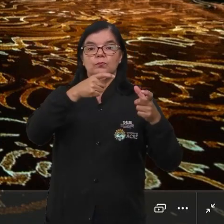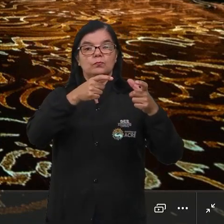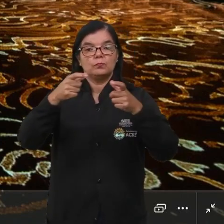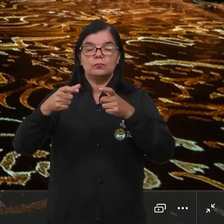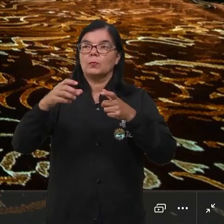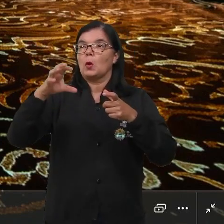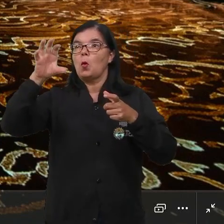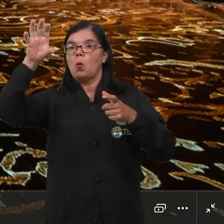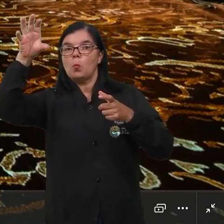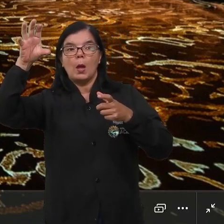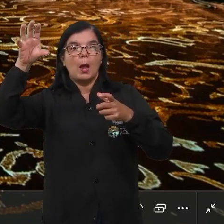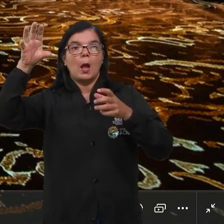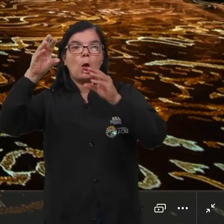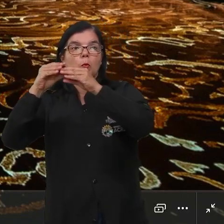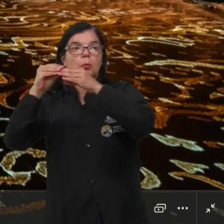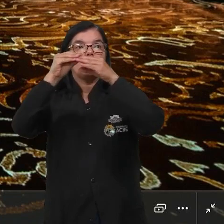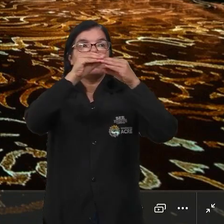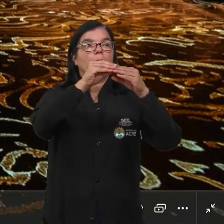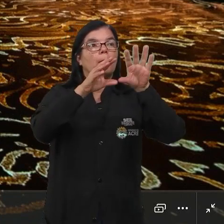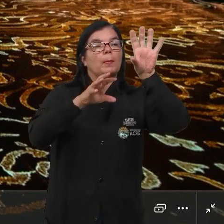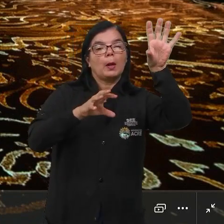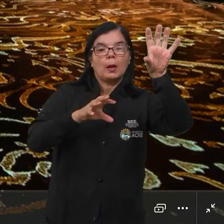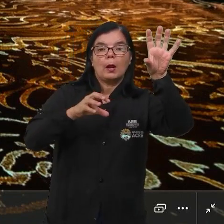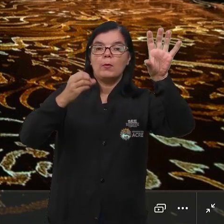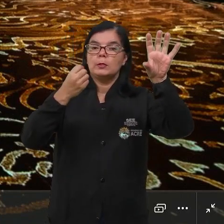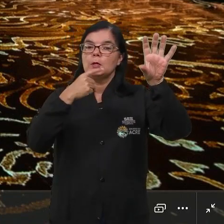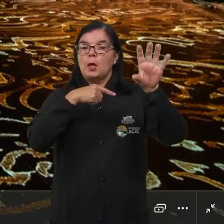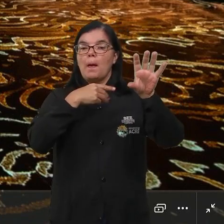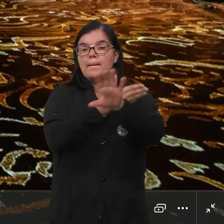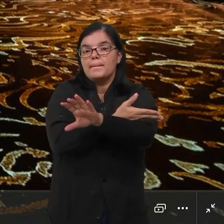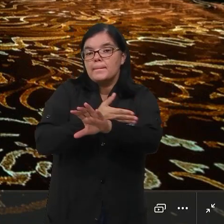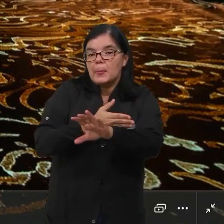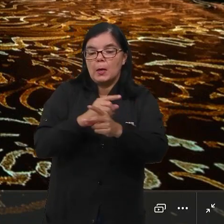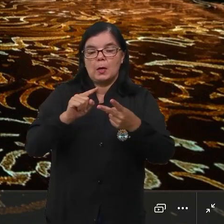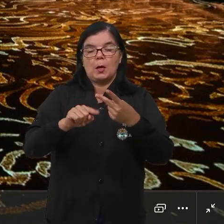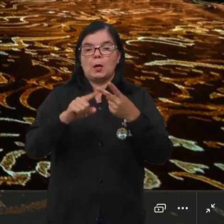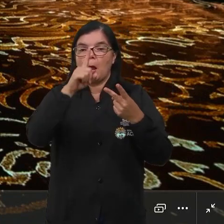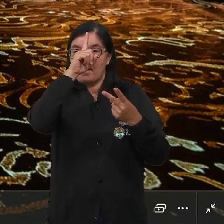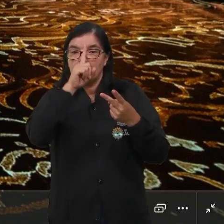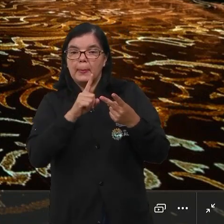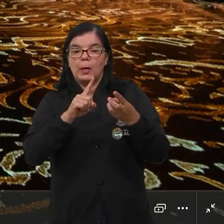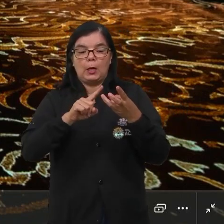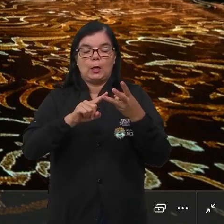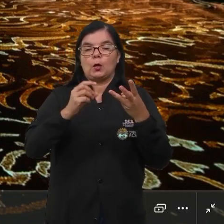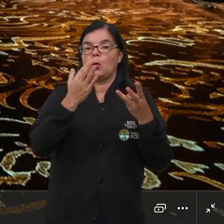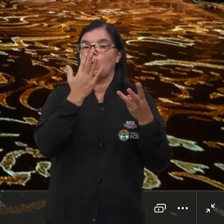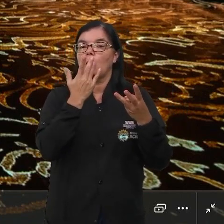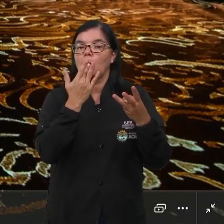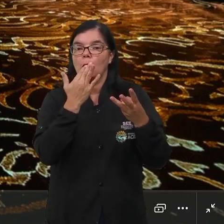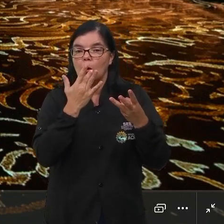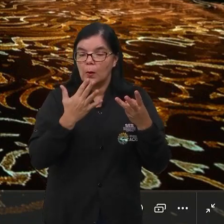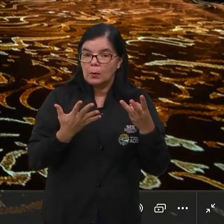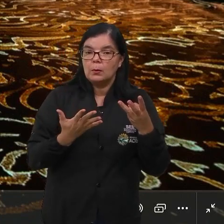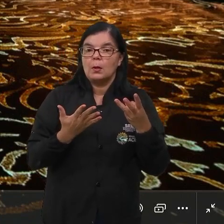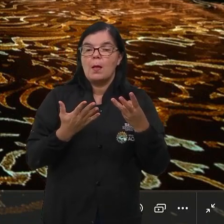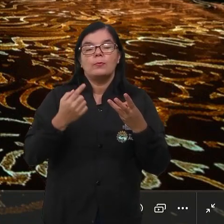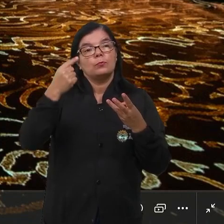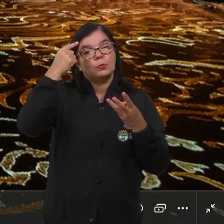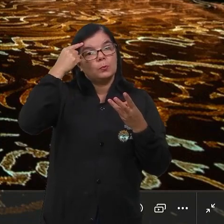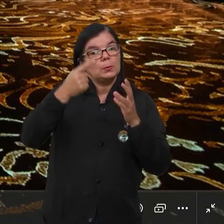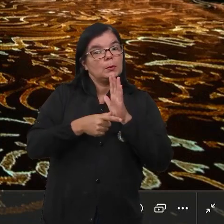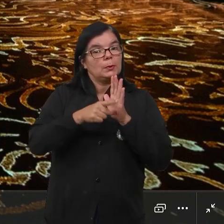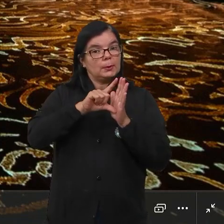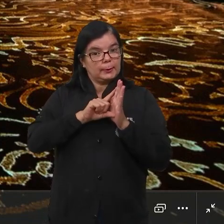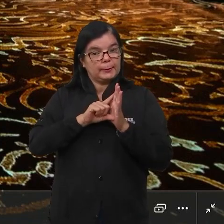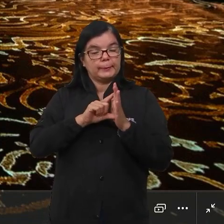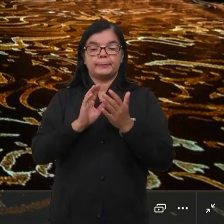tal canto, vou trazer para cá, vai ser uma luz branca ou uma luz amarela, uma luz colorida, tudo isso se é pensado.